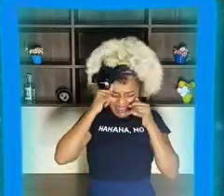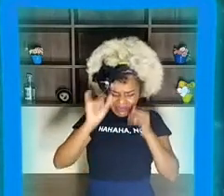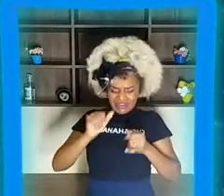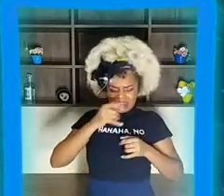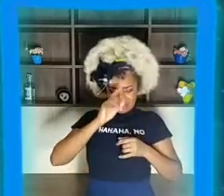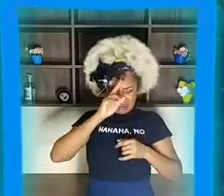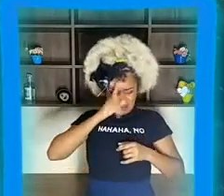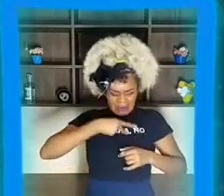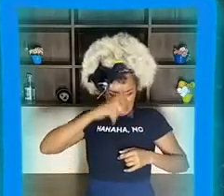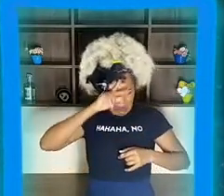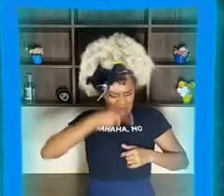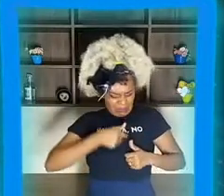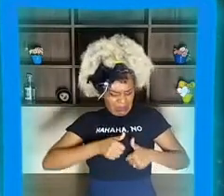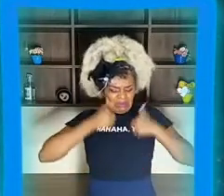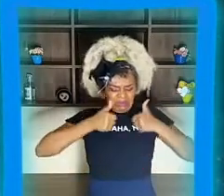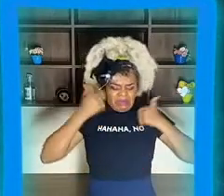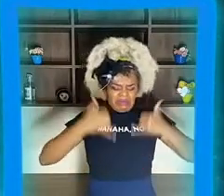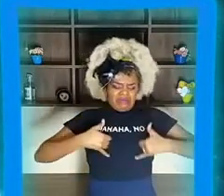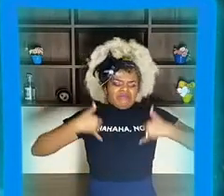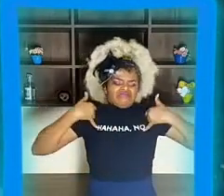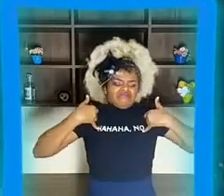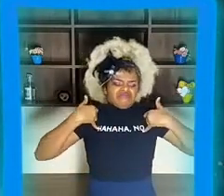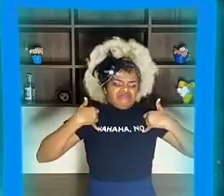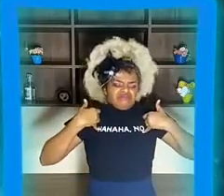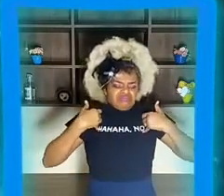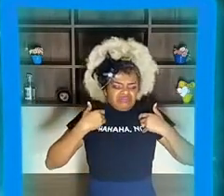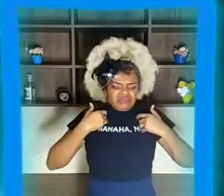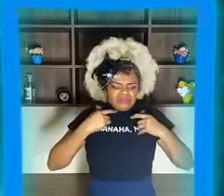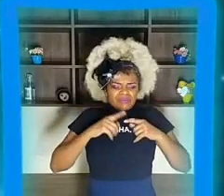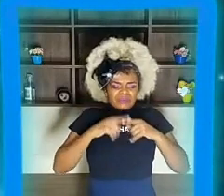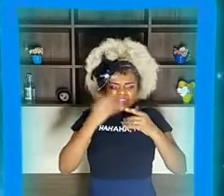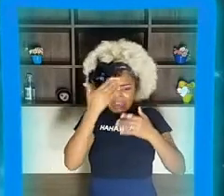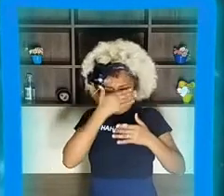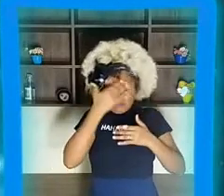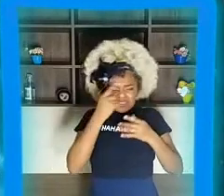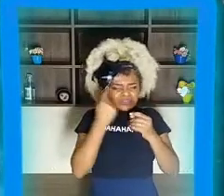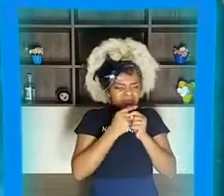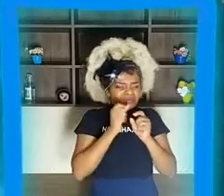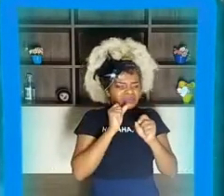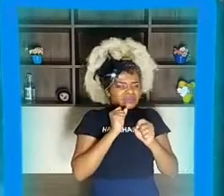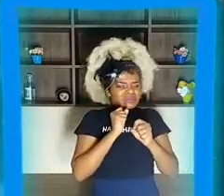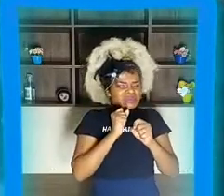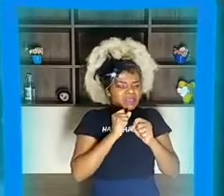nossa vista que a gente não consiga mais enxergar o outro, o próximo.